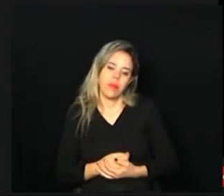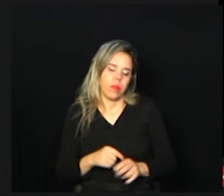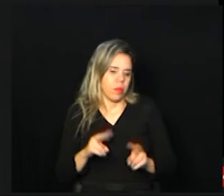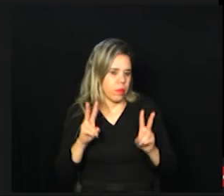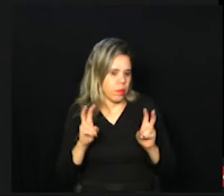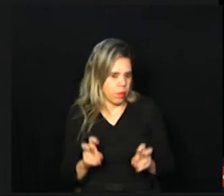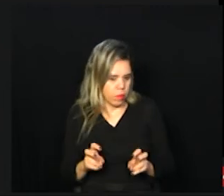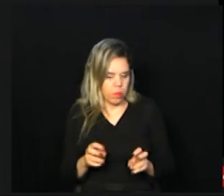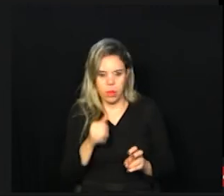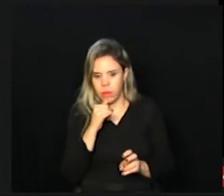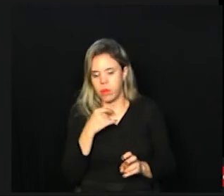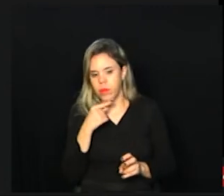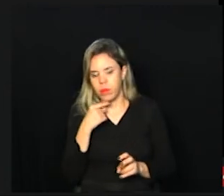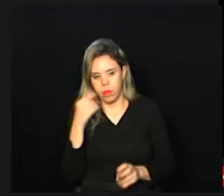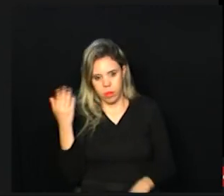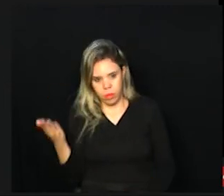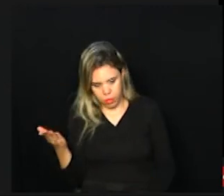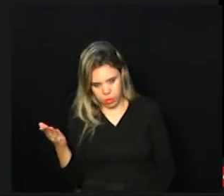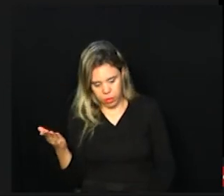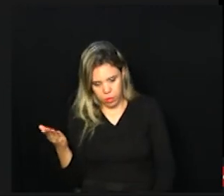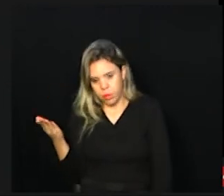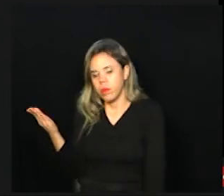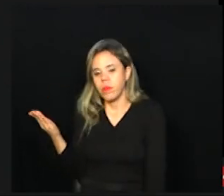ao seu questionamento,